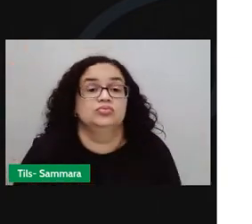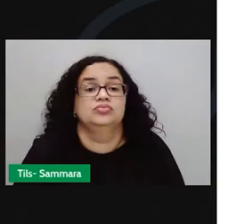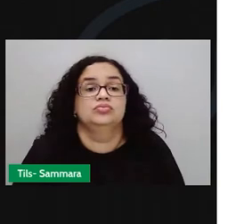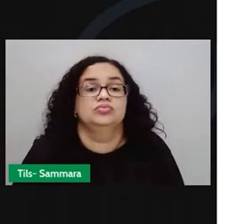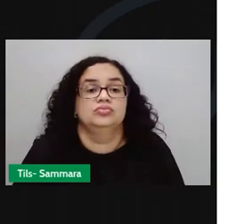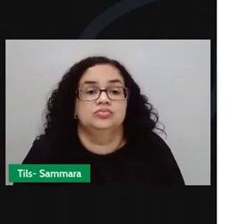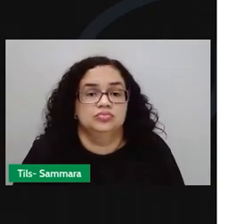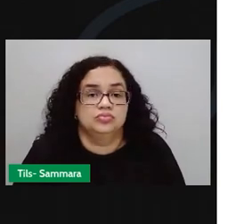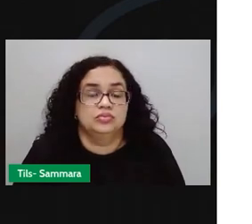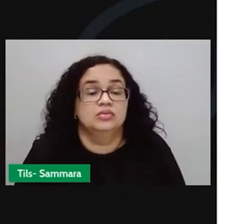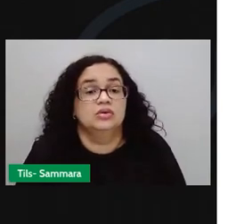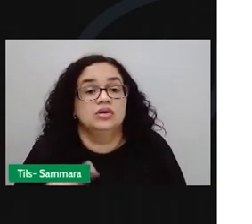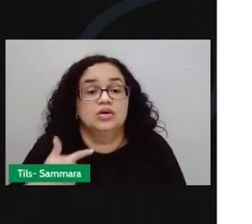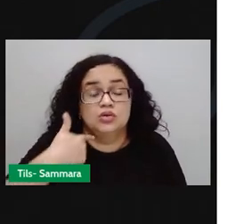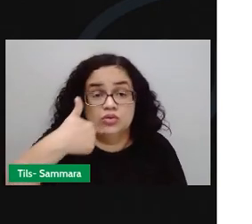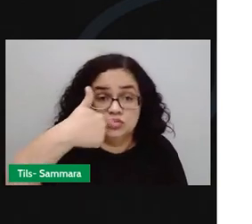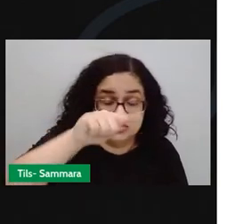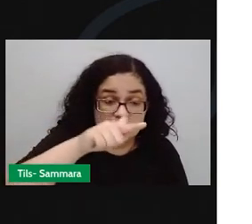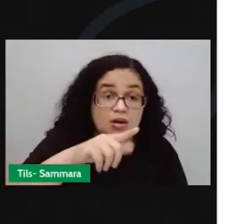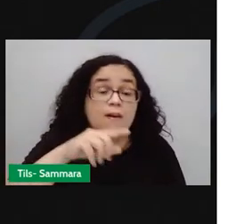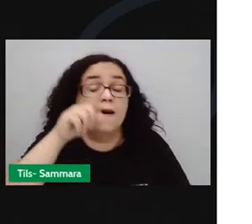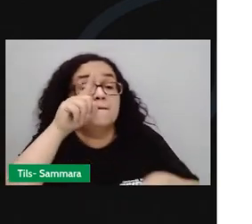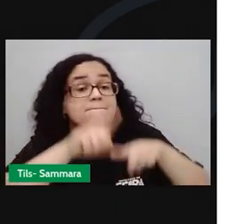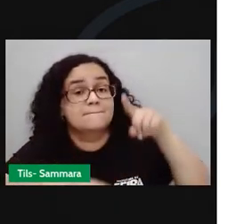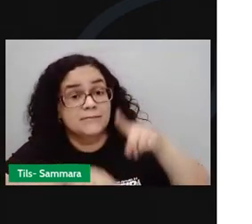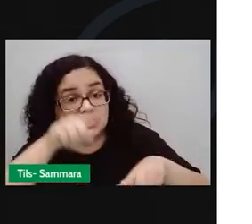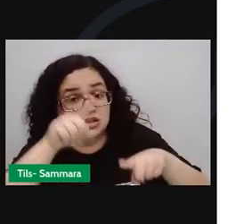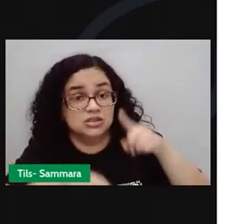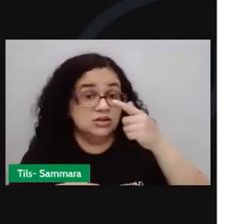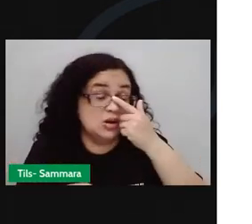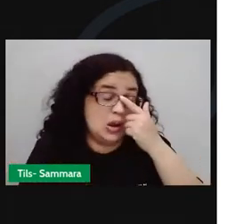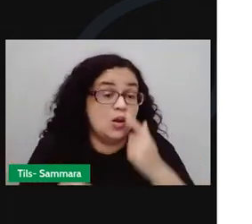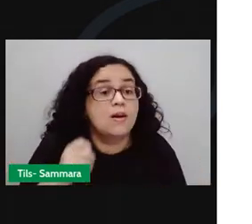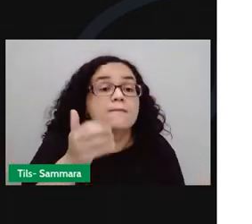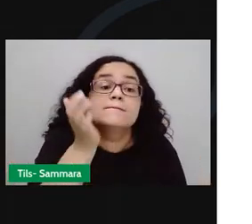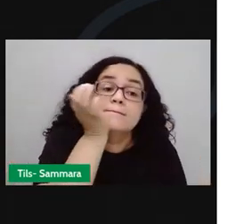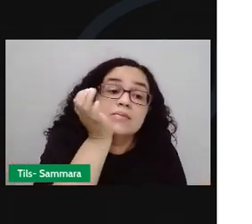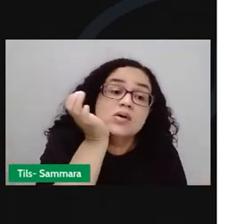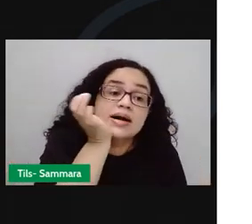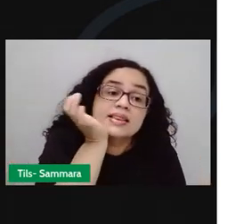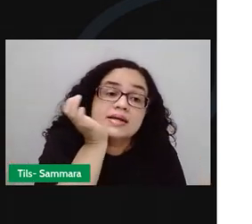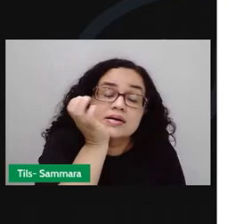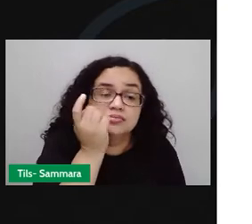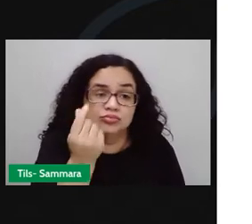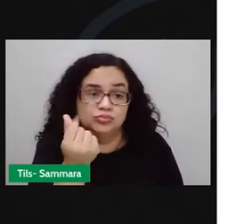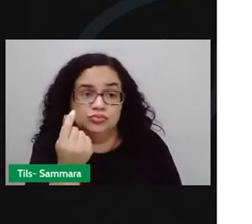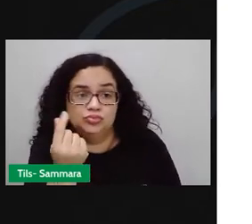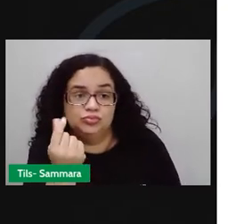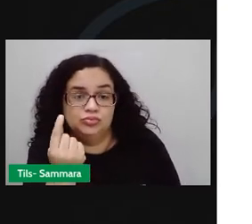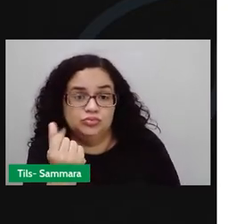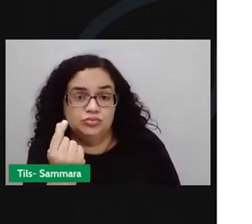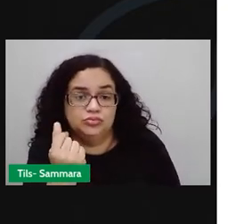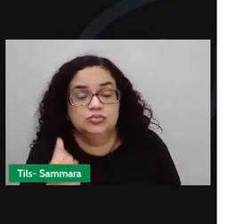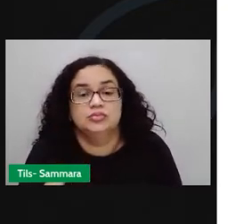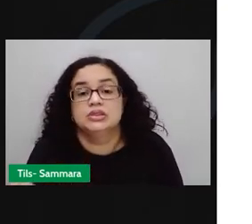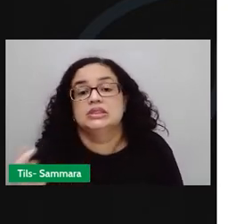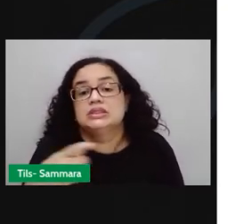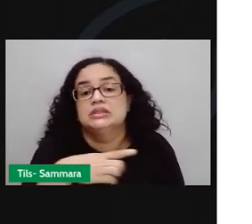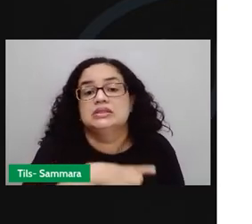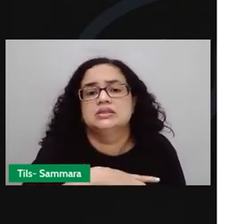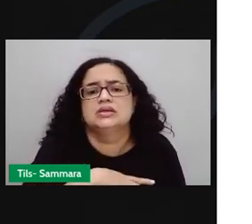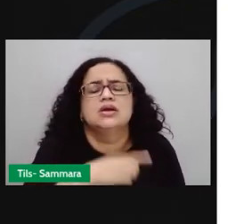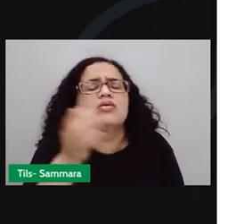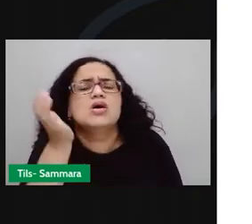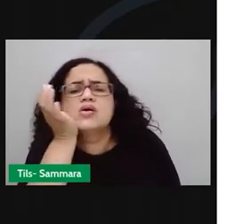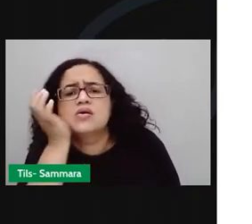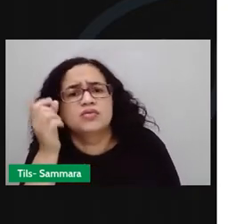afundou. Nosso próximo objeto é uma moeda. E aí, turma, vocês acham que a